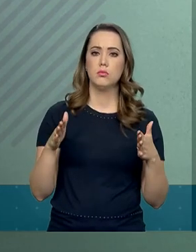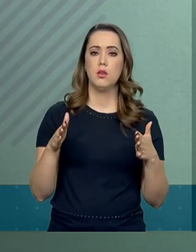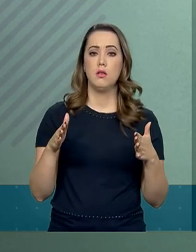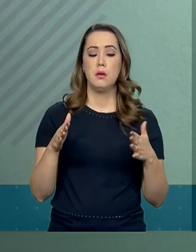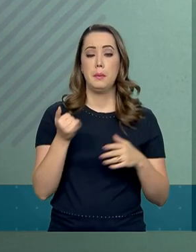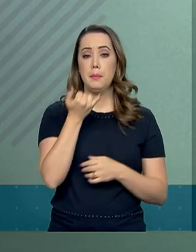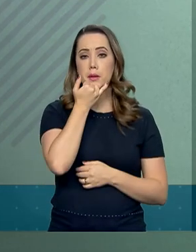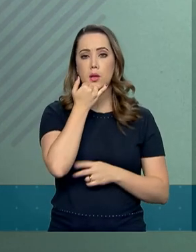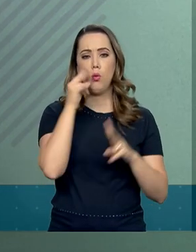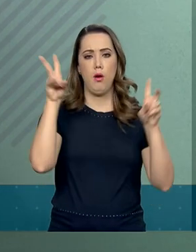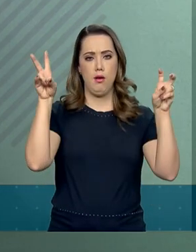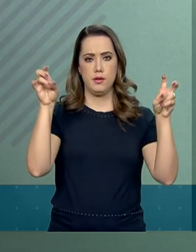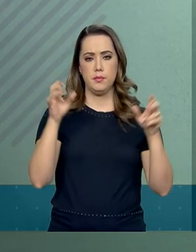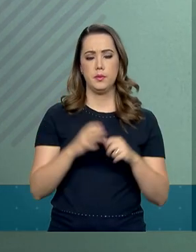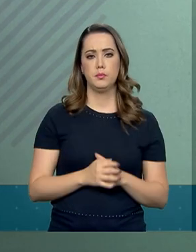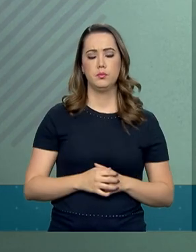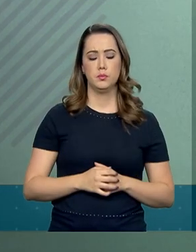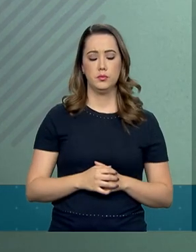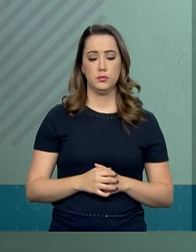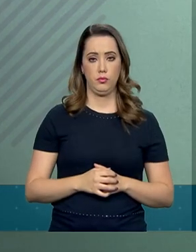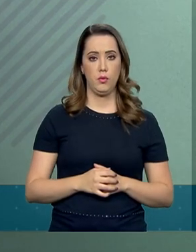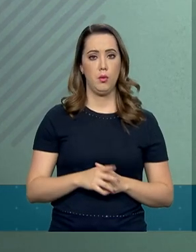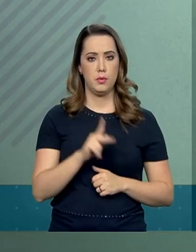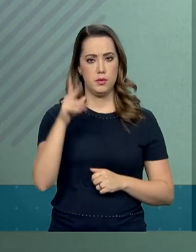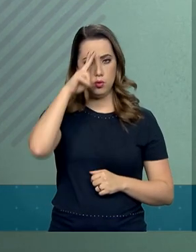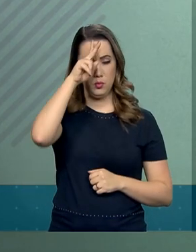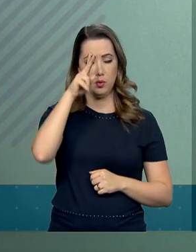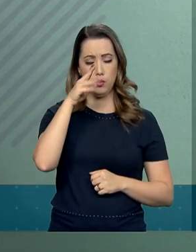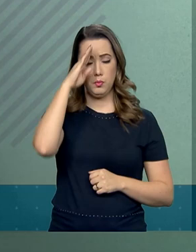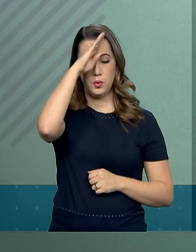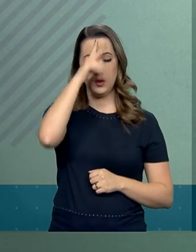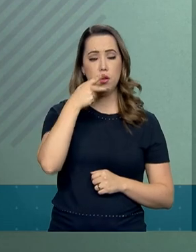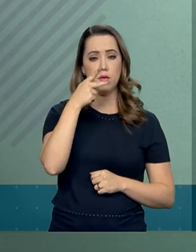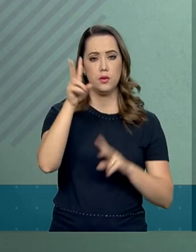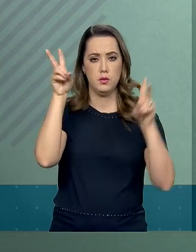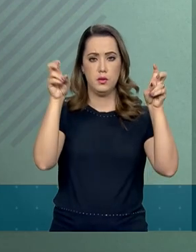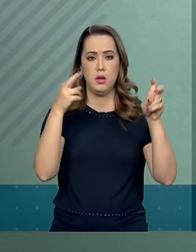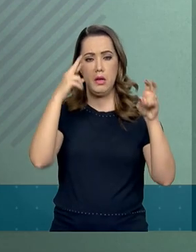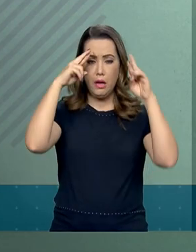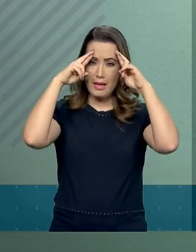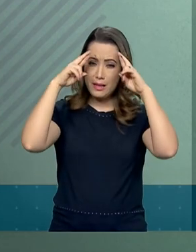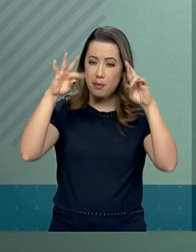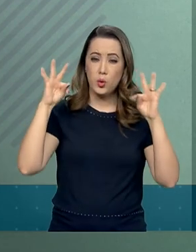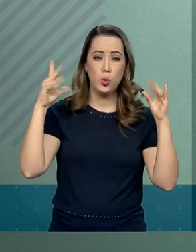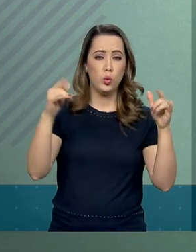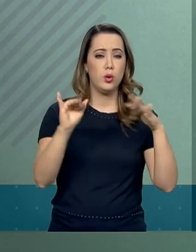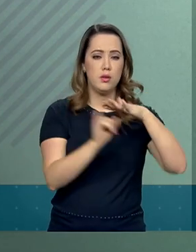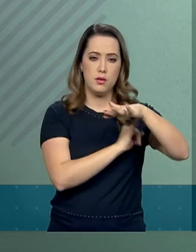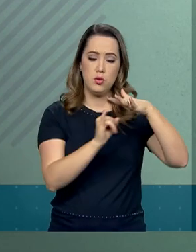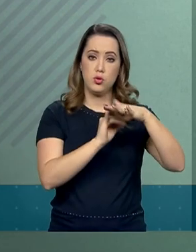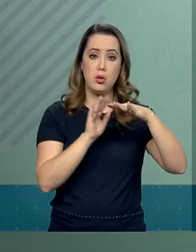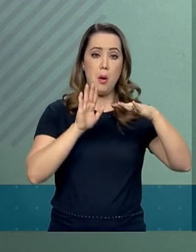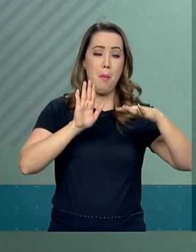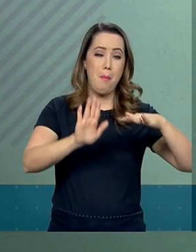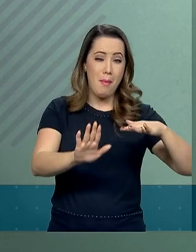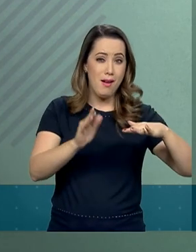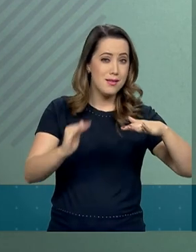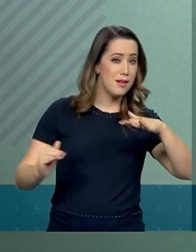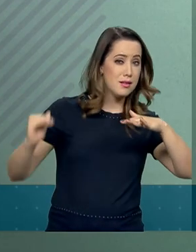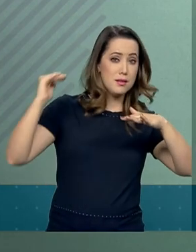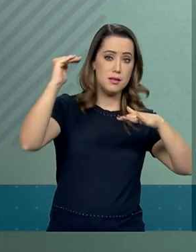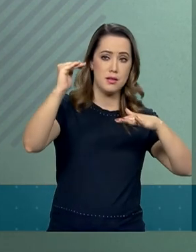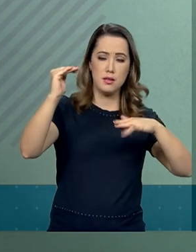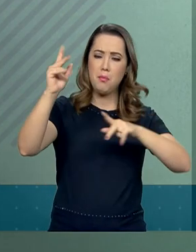respeito todas as instituições mas acima dela está o povo meu patrão